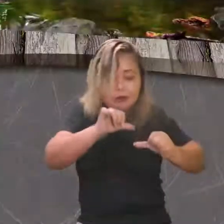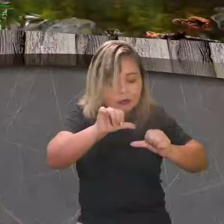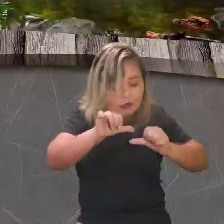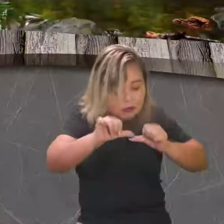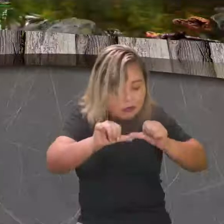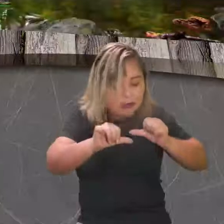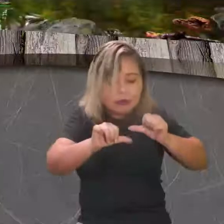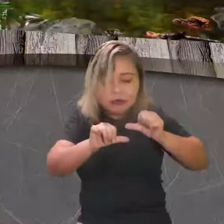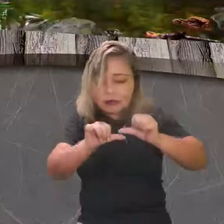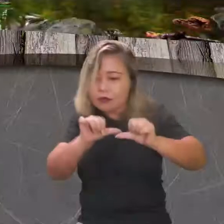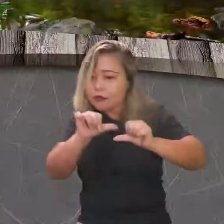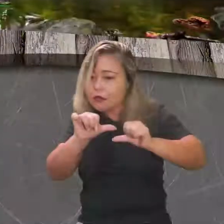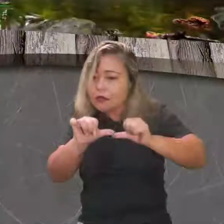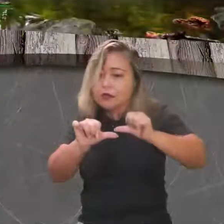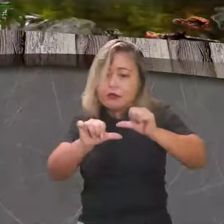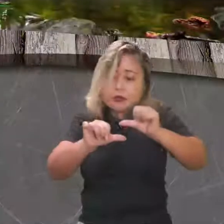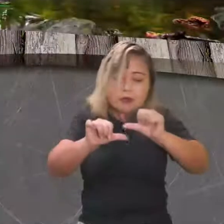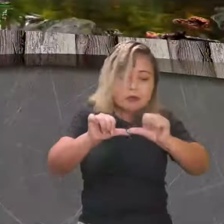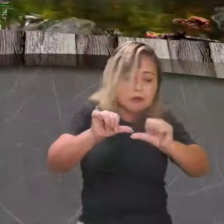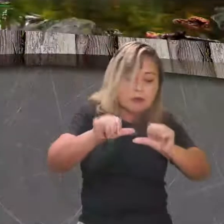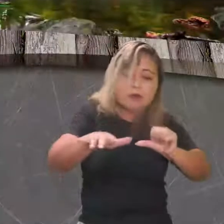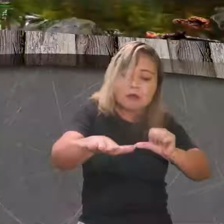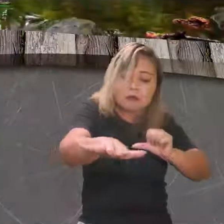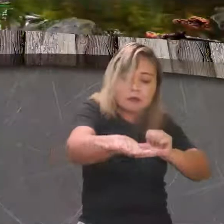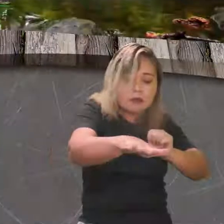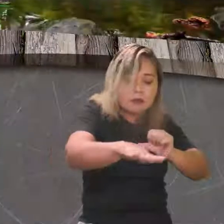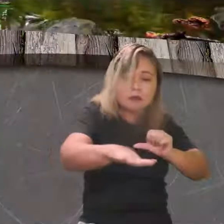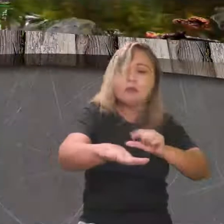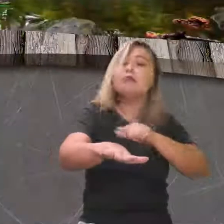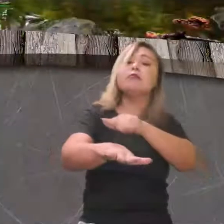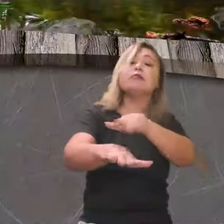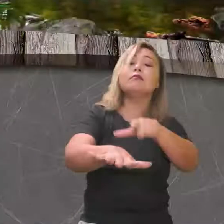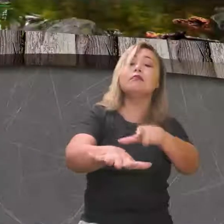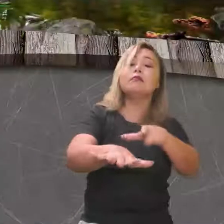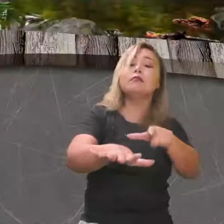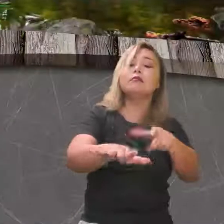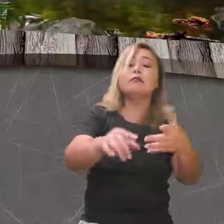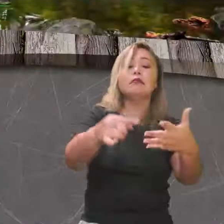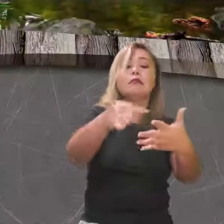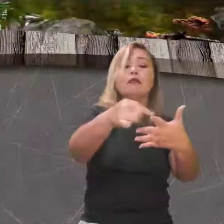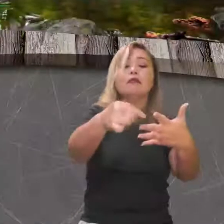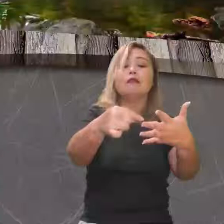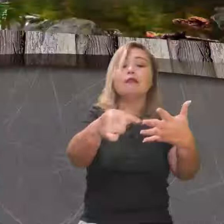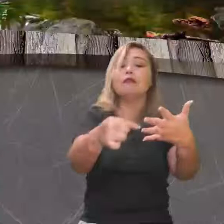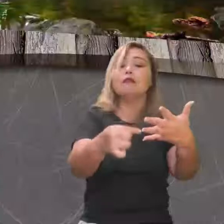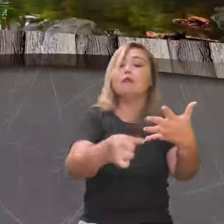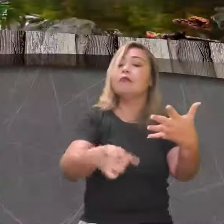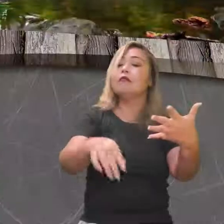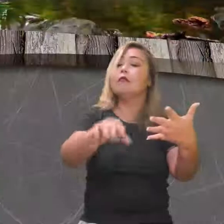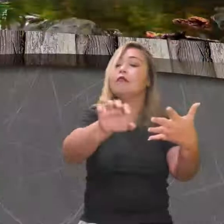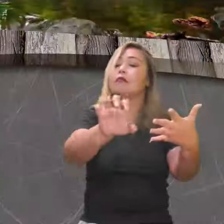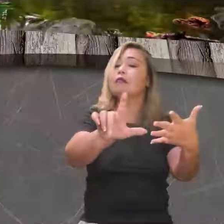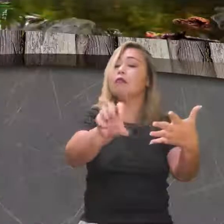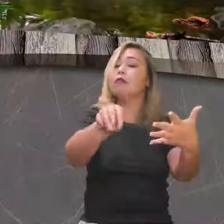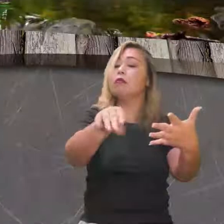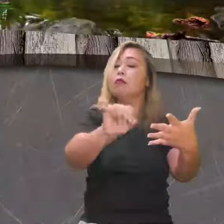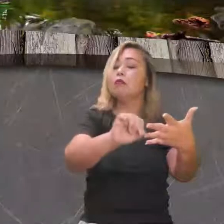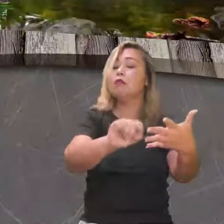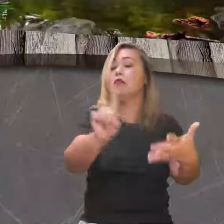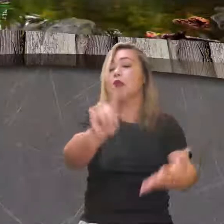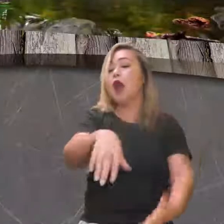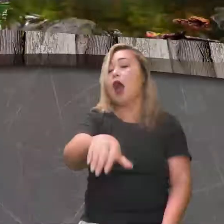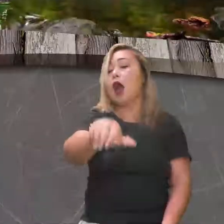o ambiente. E a gente sabe que nesse ambiente tem o quê? Os elementos abióticos. Ih,